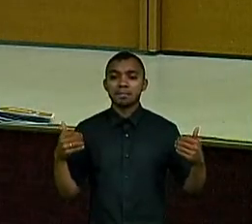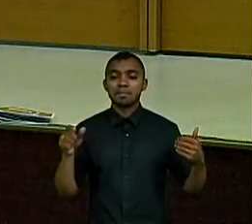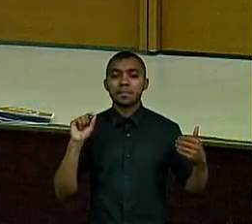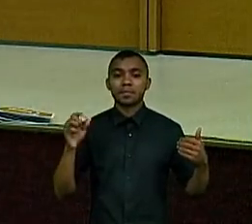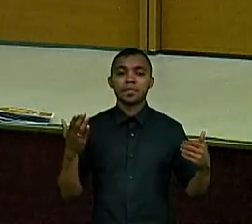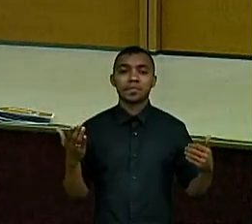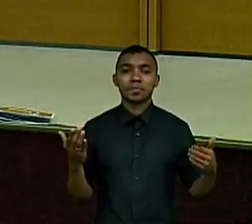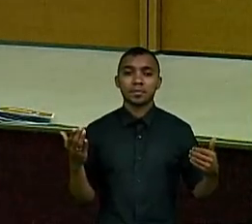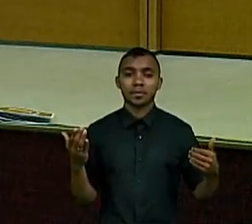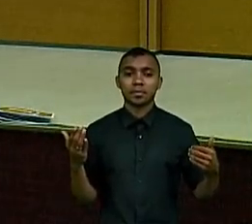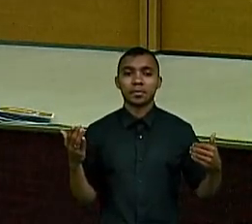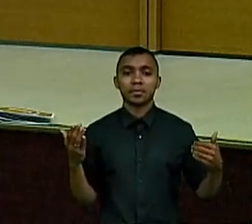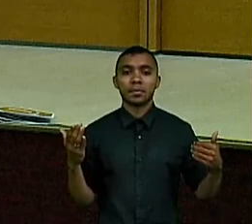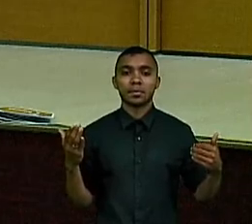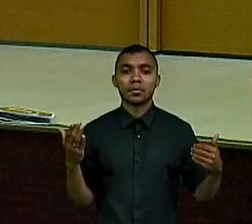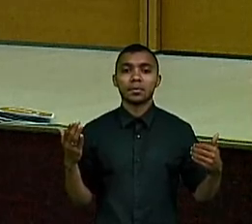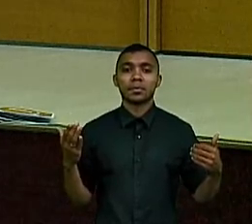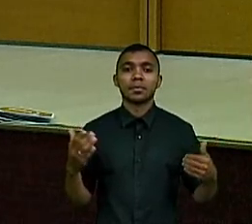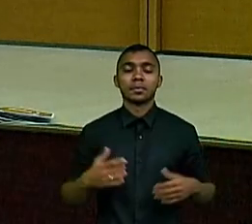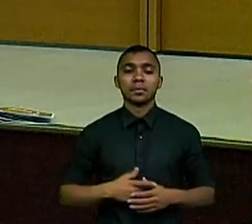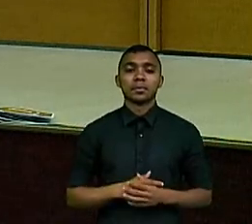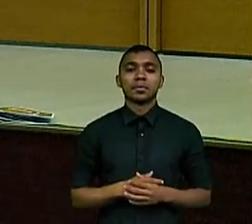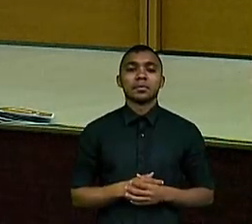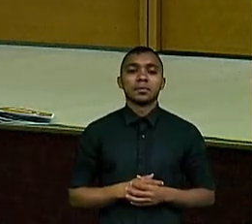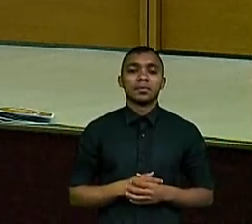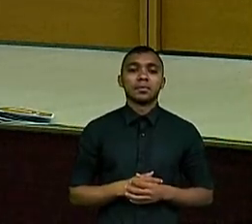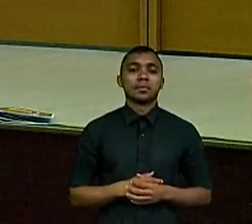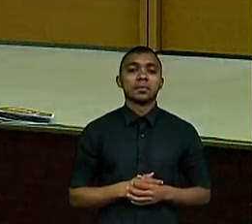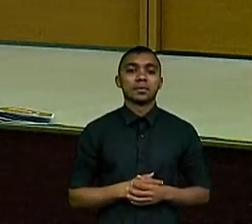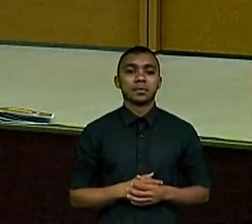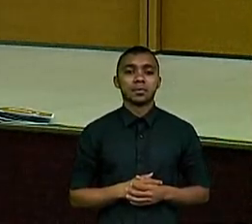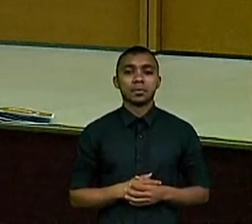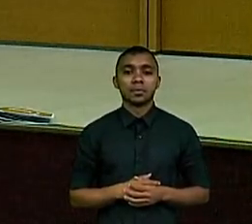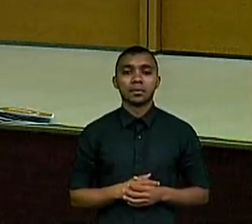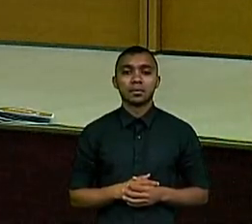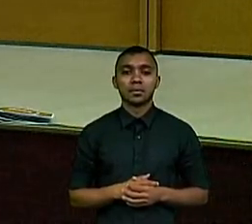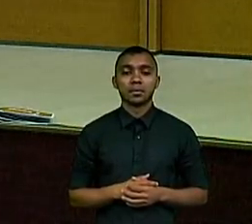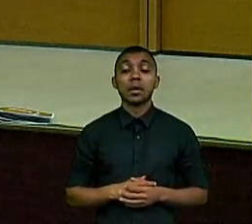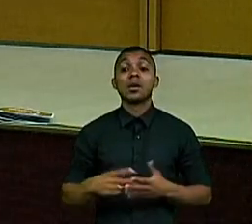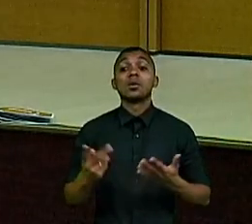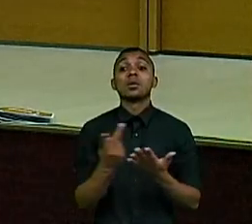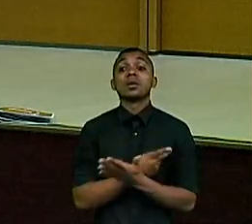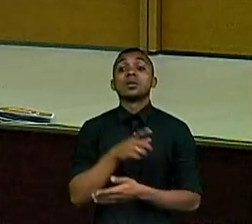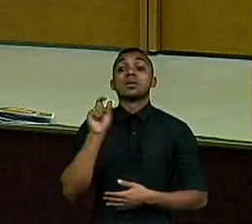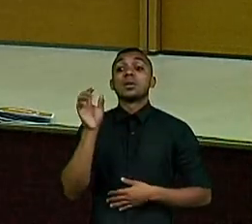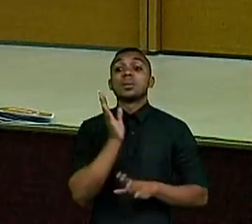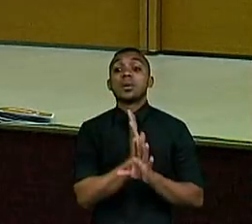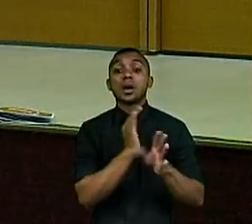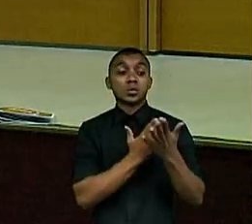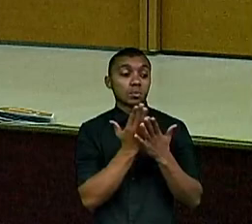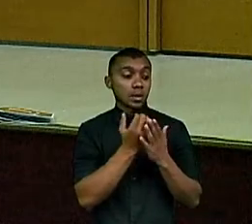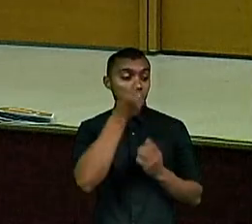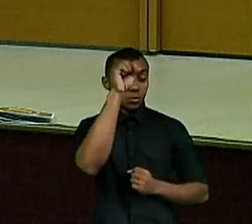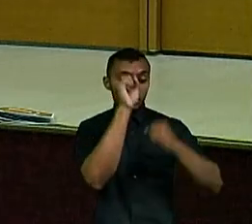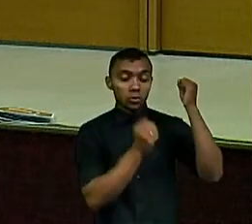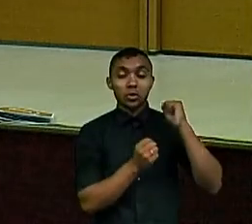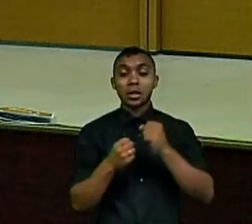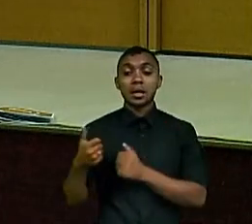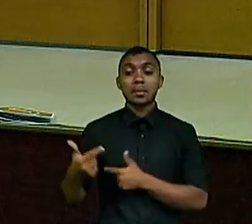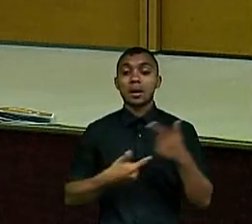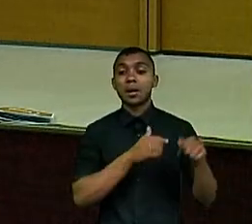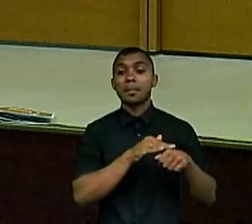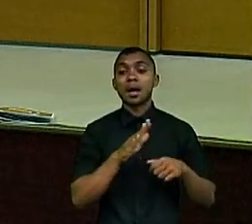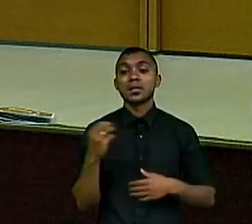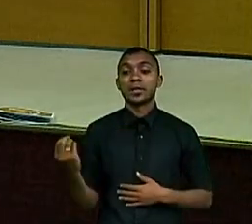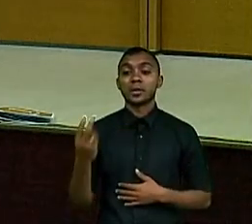desgastamento do tecido social e isso é motivada muito por essa questão Industrial os trabalhos mais valorizados são do setor